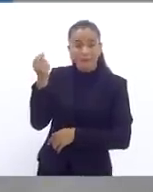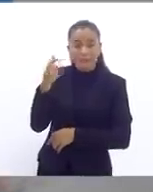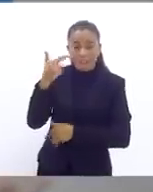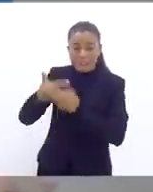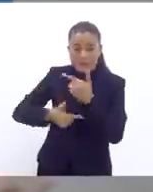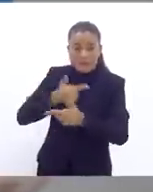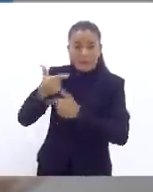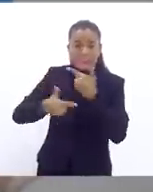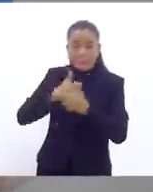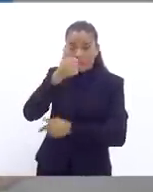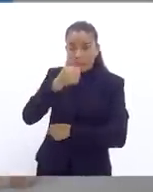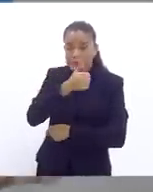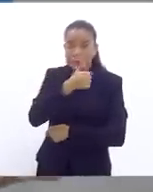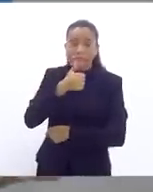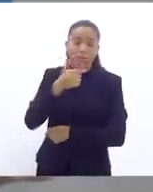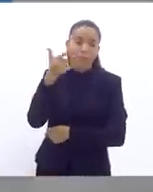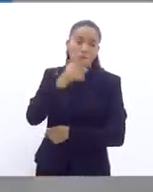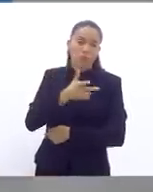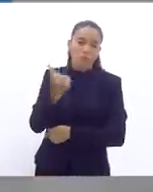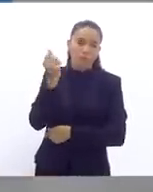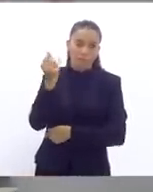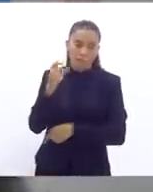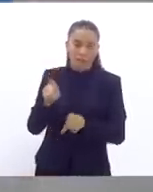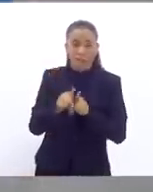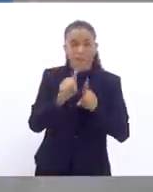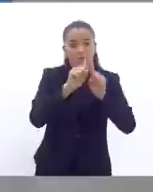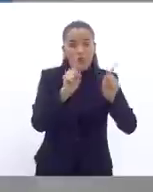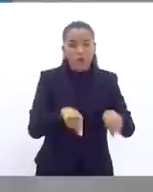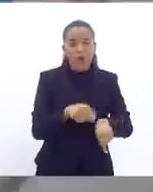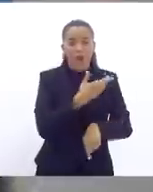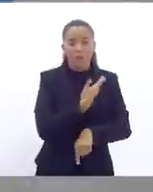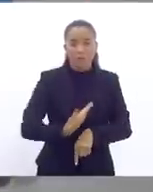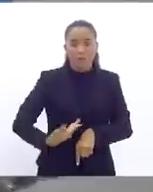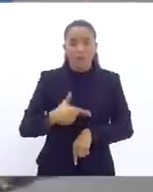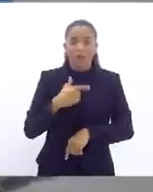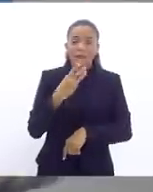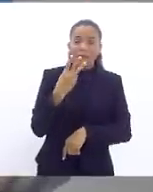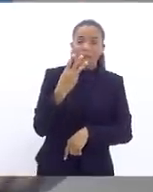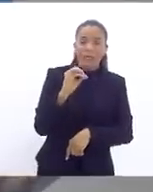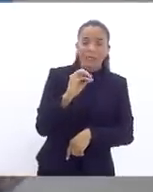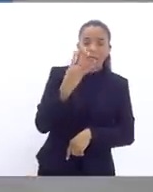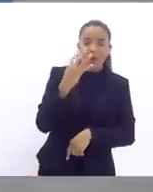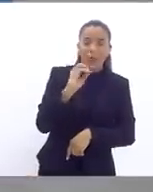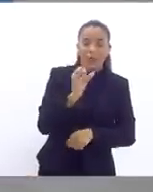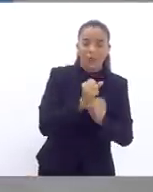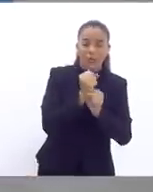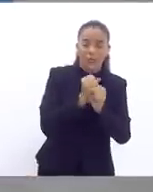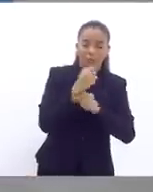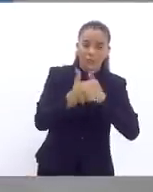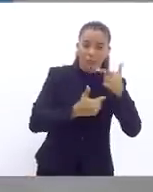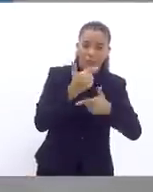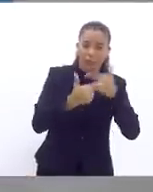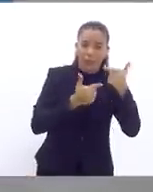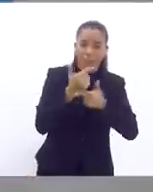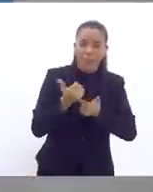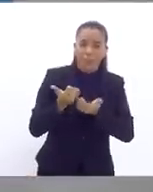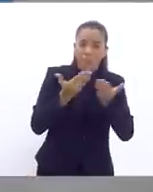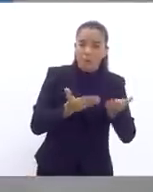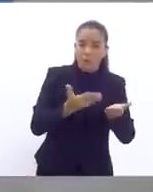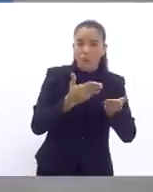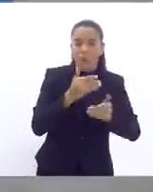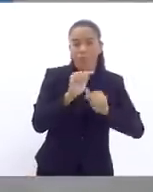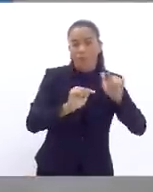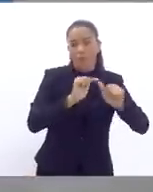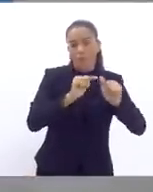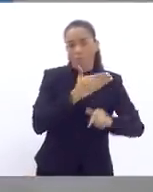então qualquer outro trabalhador do serviço público que dedicou 30 40 anos da sua vida ao serviço público e não